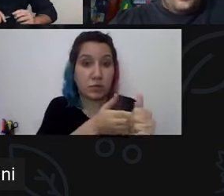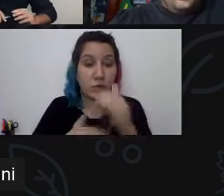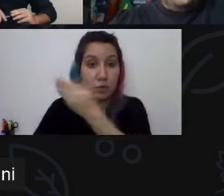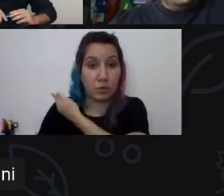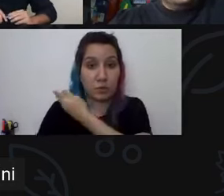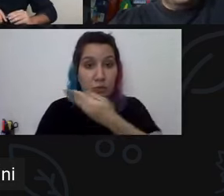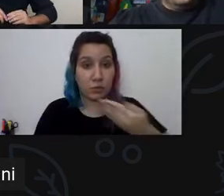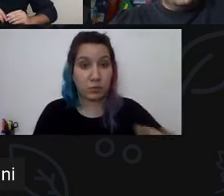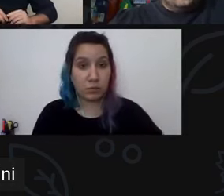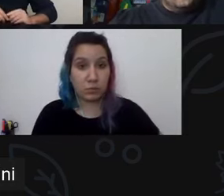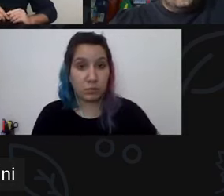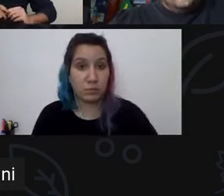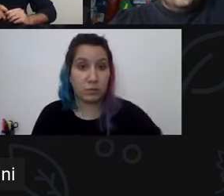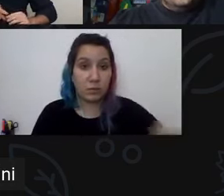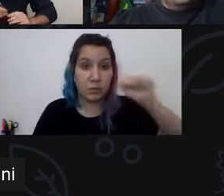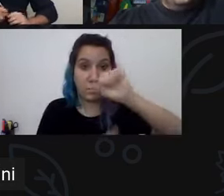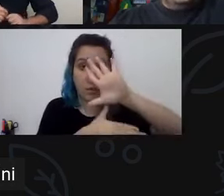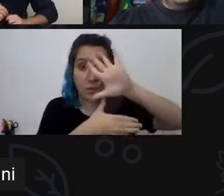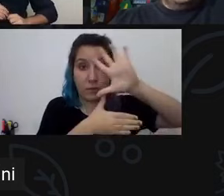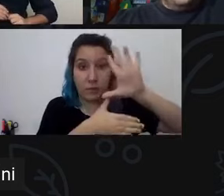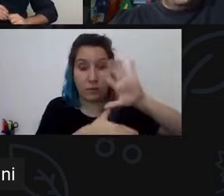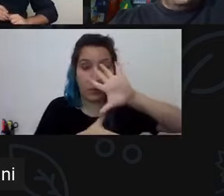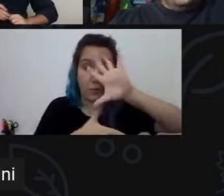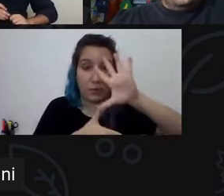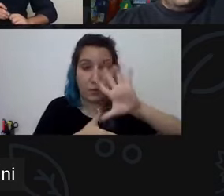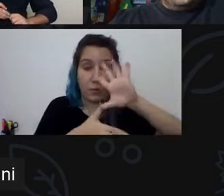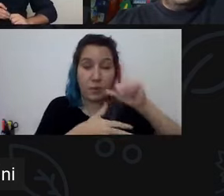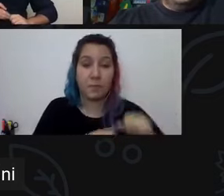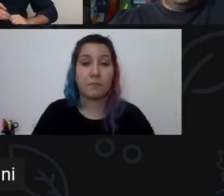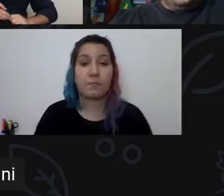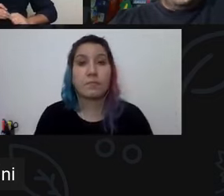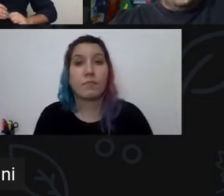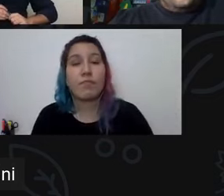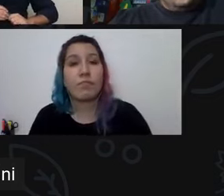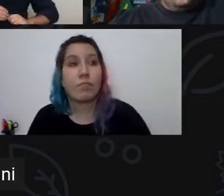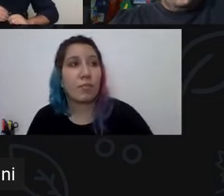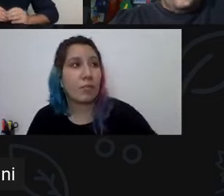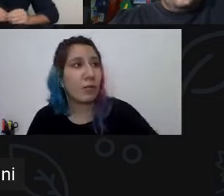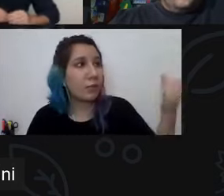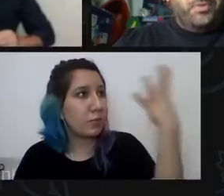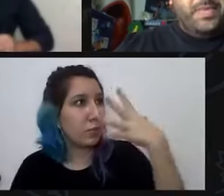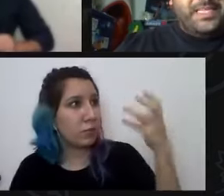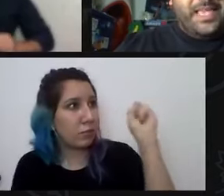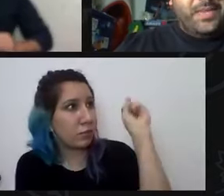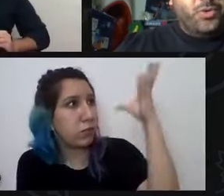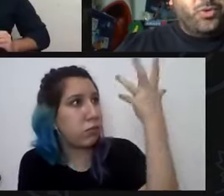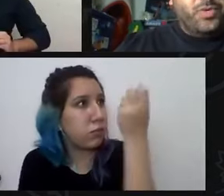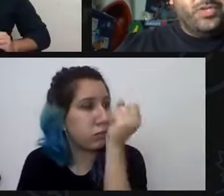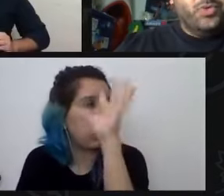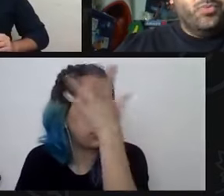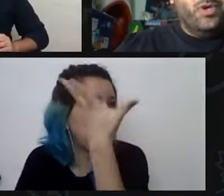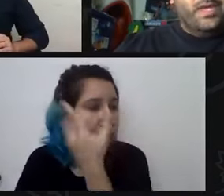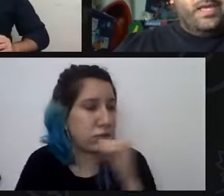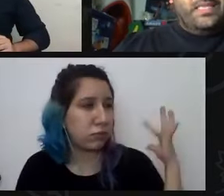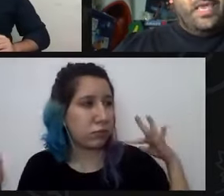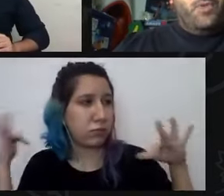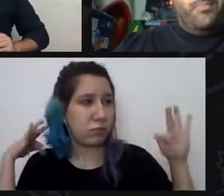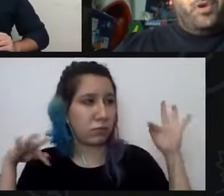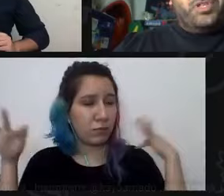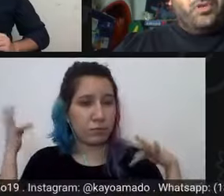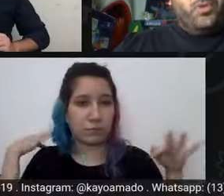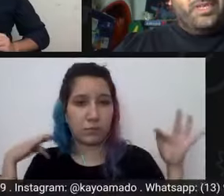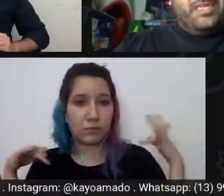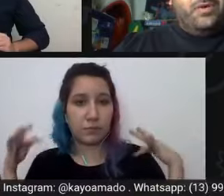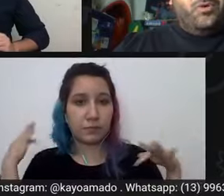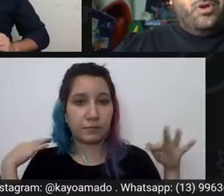nacional, América do Sul, especializado em atrativos naturais e culturais pelo Ministério do Turismo. Tenho